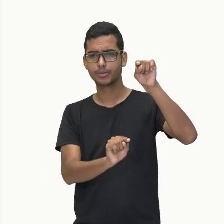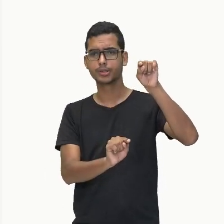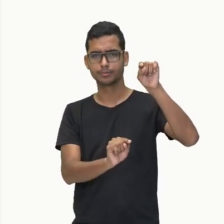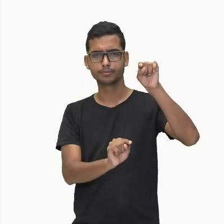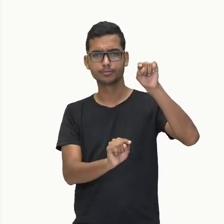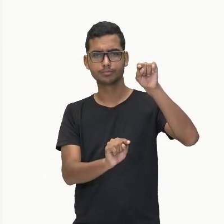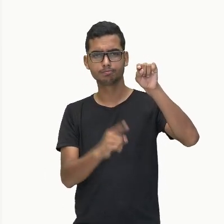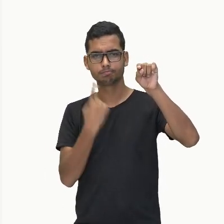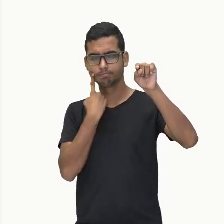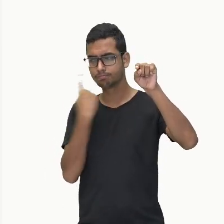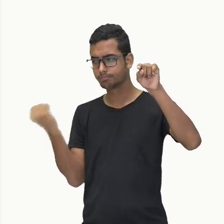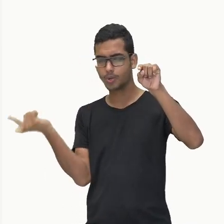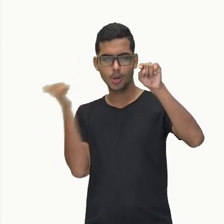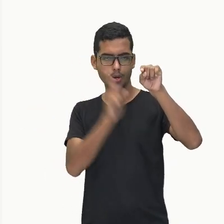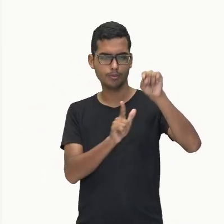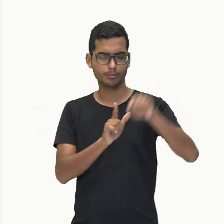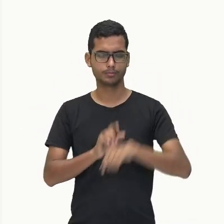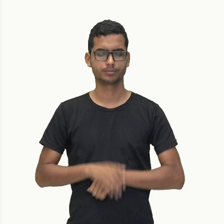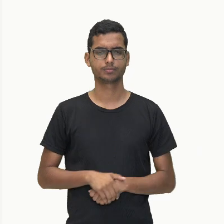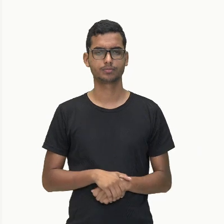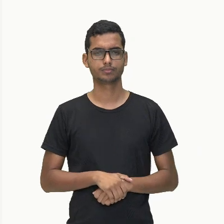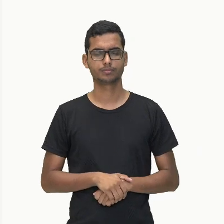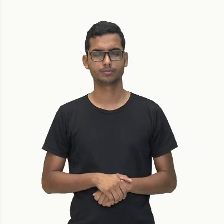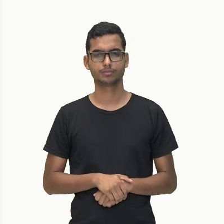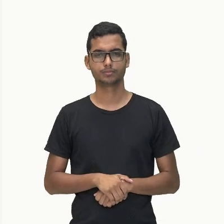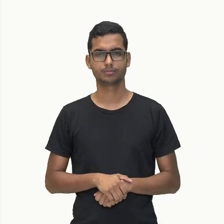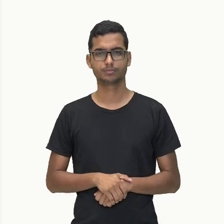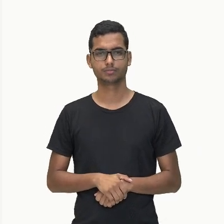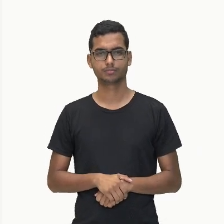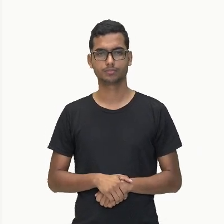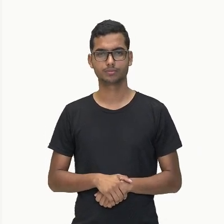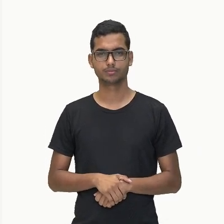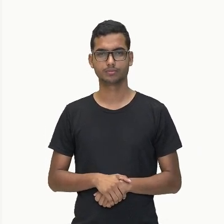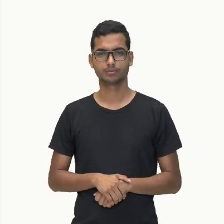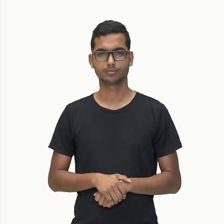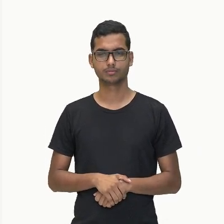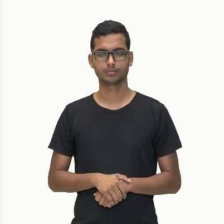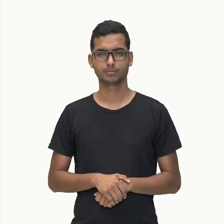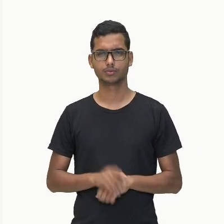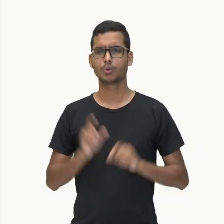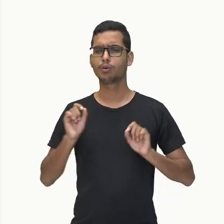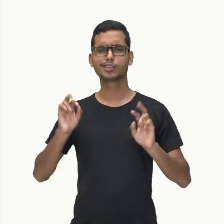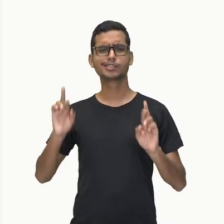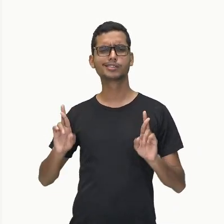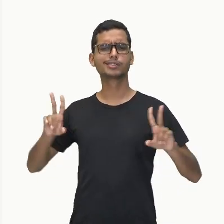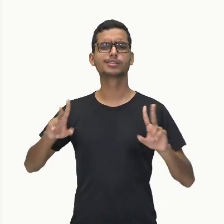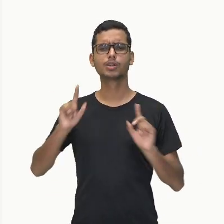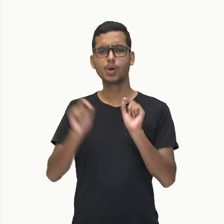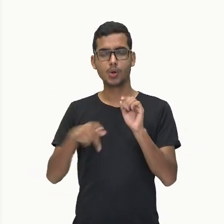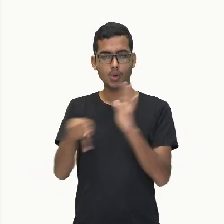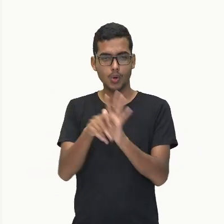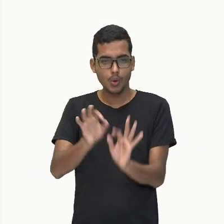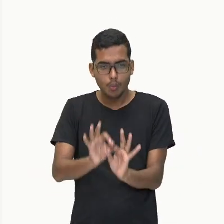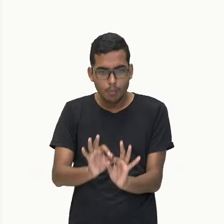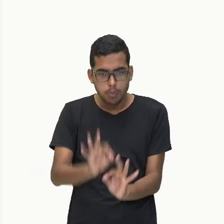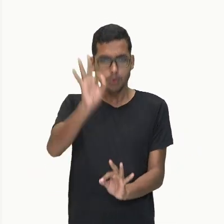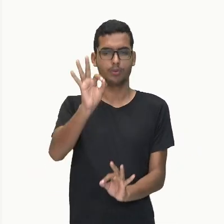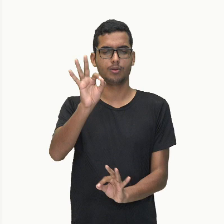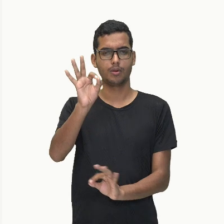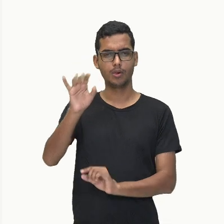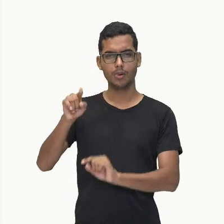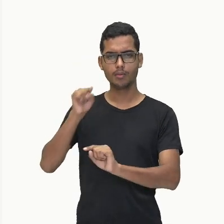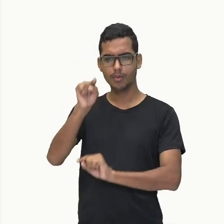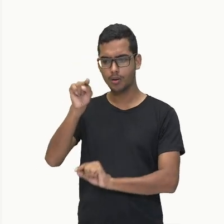reta nada mais é calcular também a distância entre dois pontos, tá bom? O que difere é que a reta vai existir para ela, né,